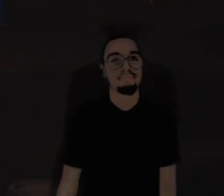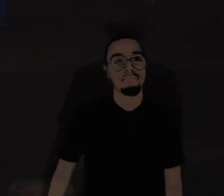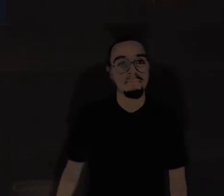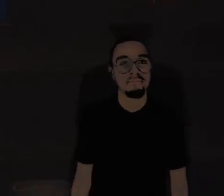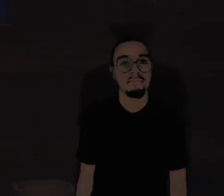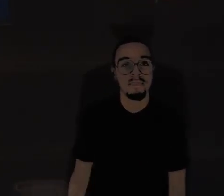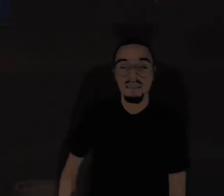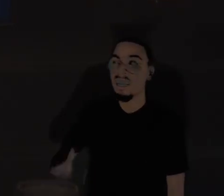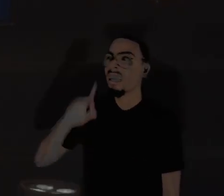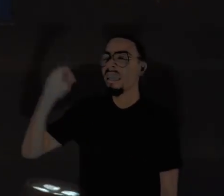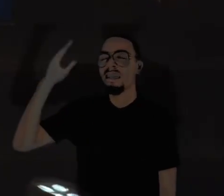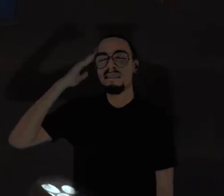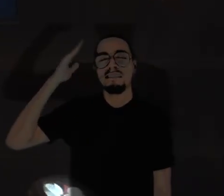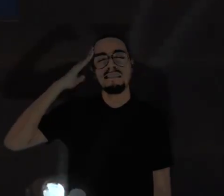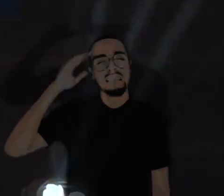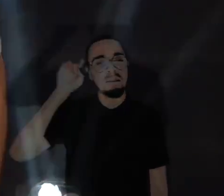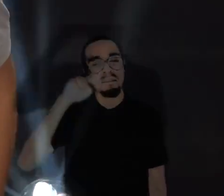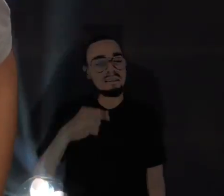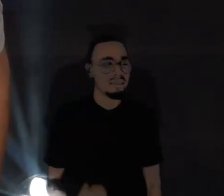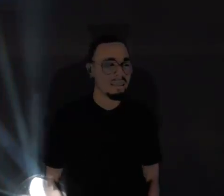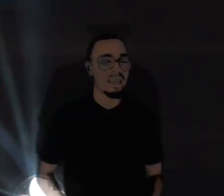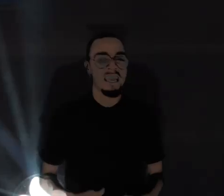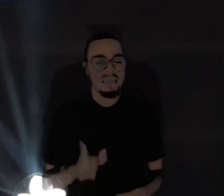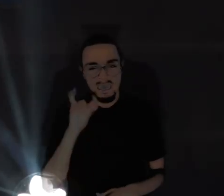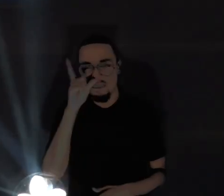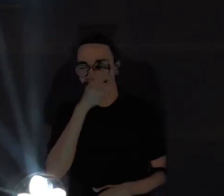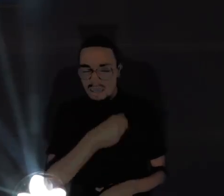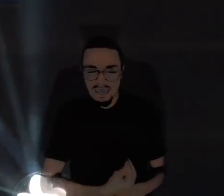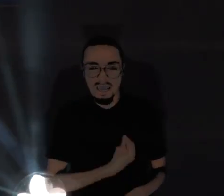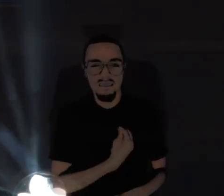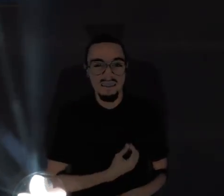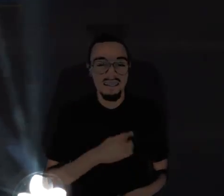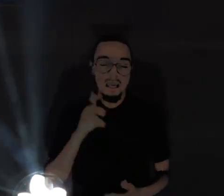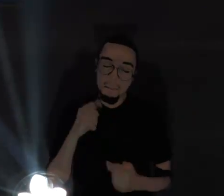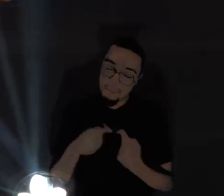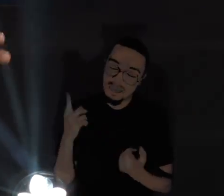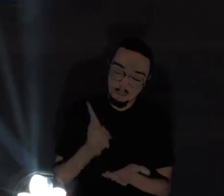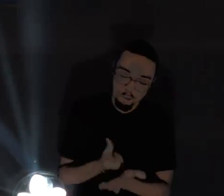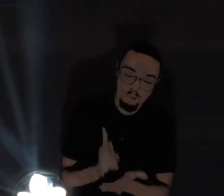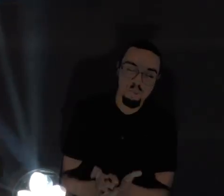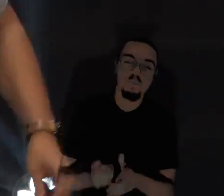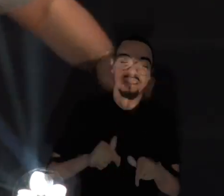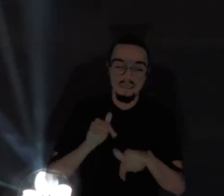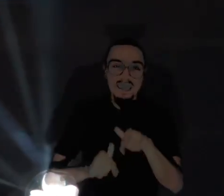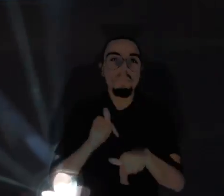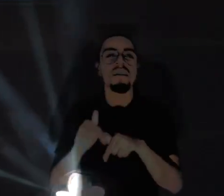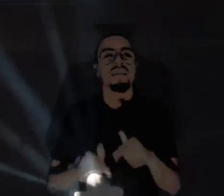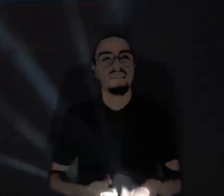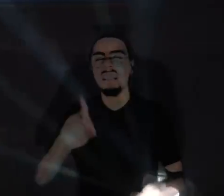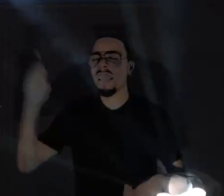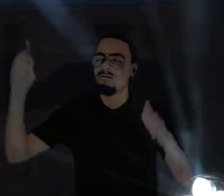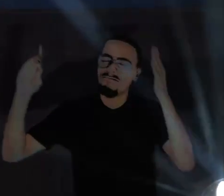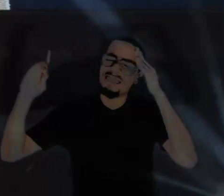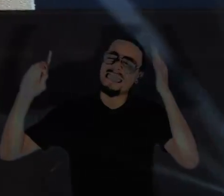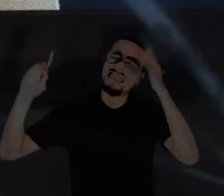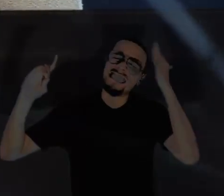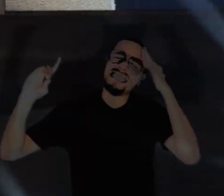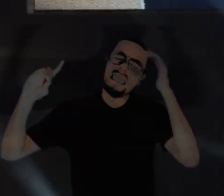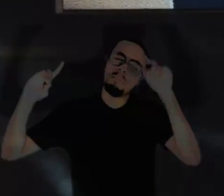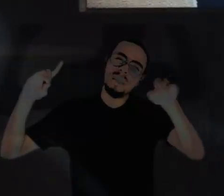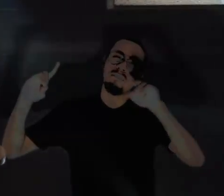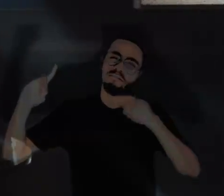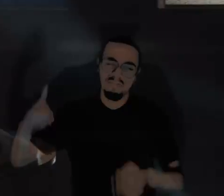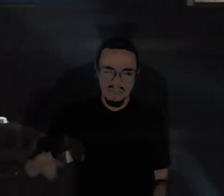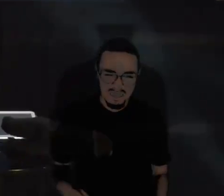Deus sabe que com todas as dificuldades você tem trabalhado. Deus sabe que com todas as dificuldades você não tem abandonado o sonho. Deus sabe que com todas as lutas você não